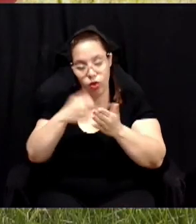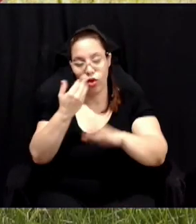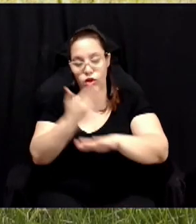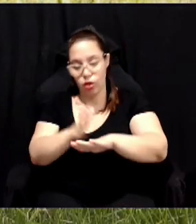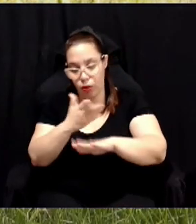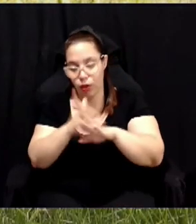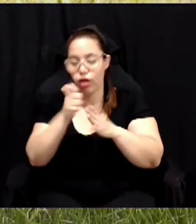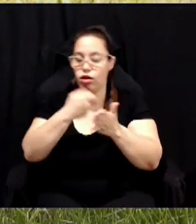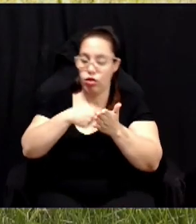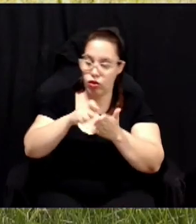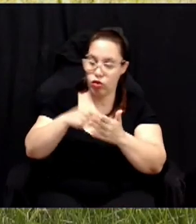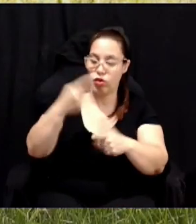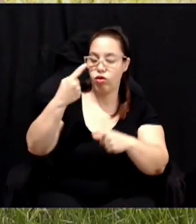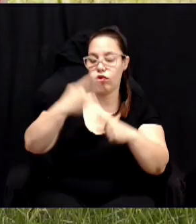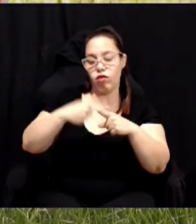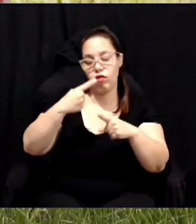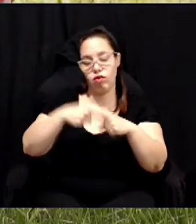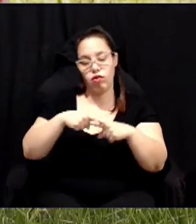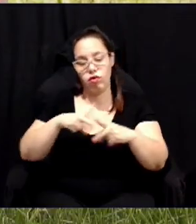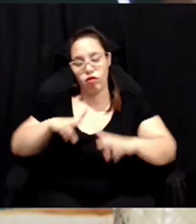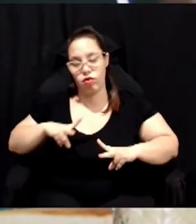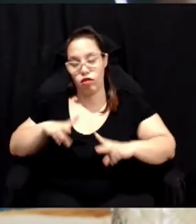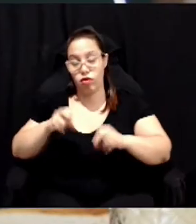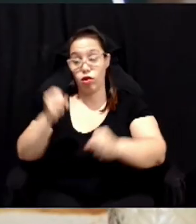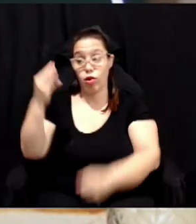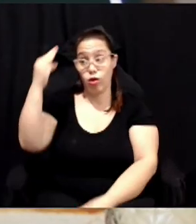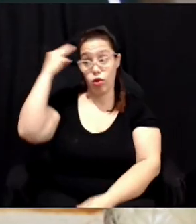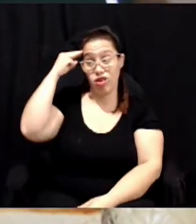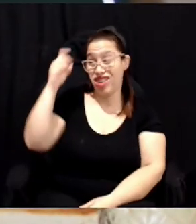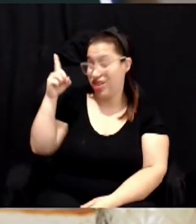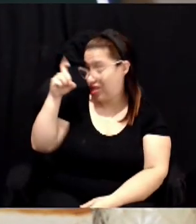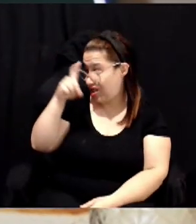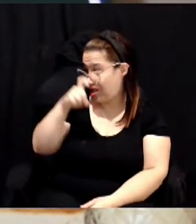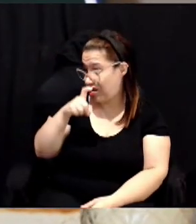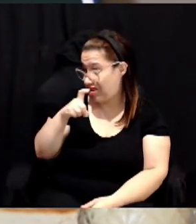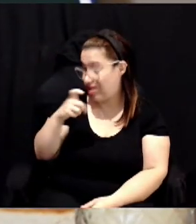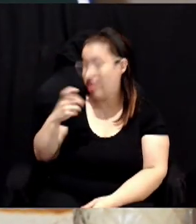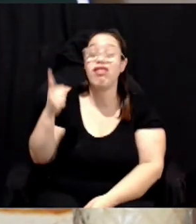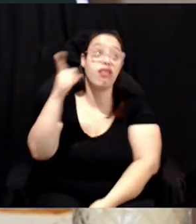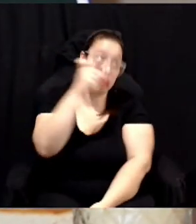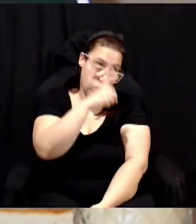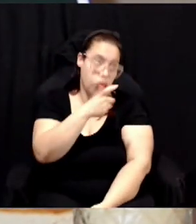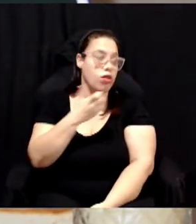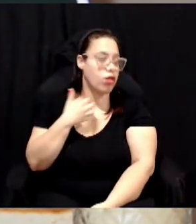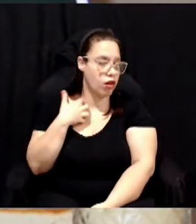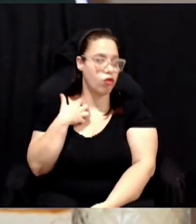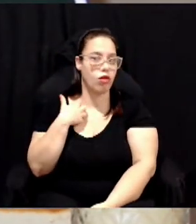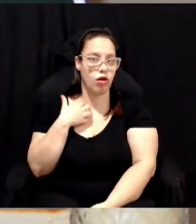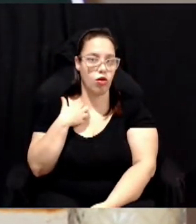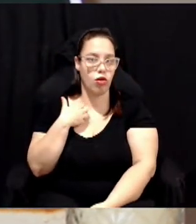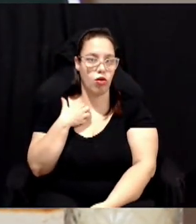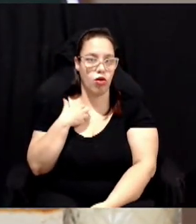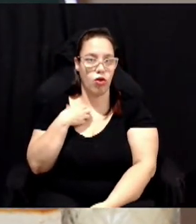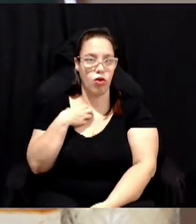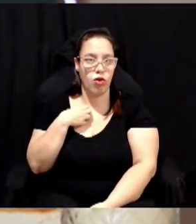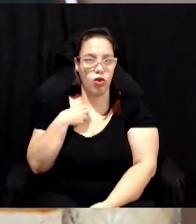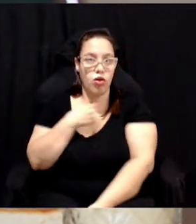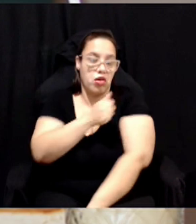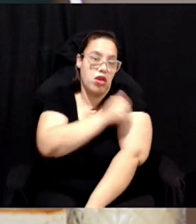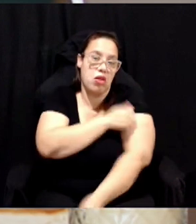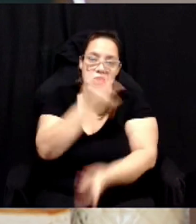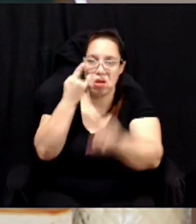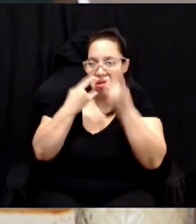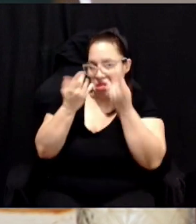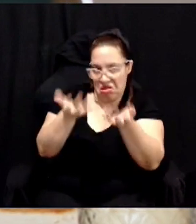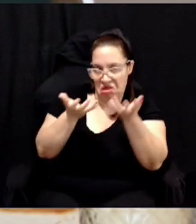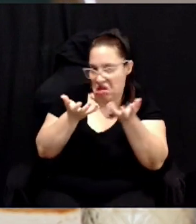porque isso força a memorização. E é um desafio hoje em dia? É um desafio. Agora, temos alunos que têm muito interesse em leitura, né? Tem